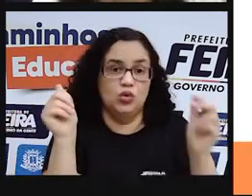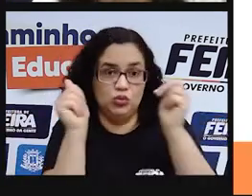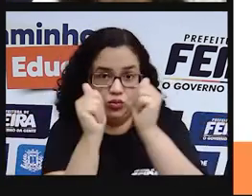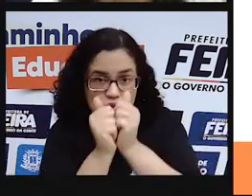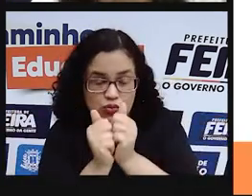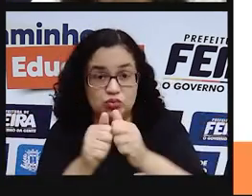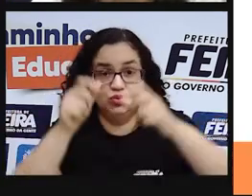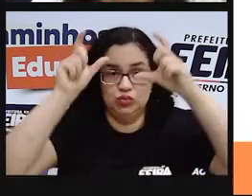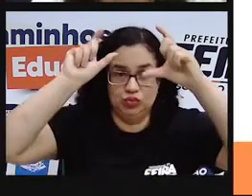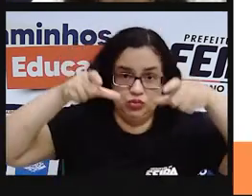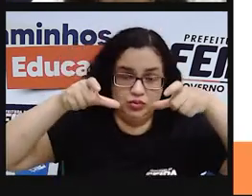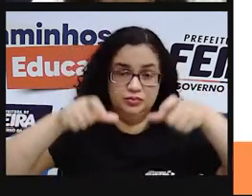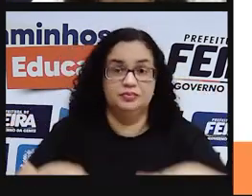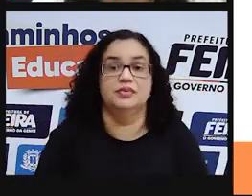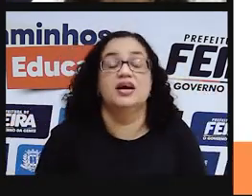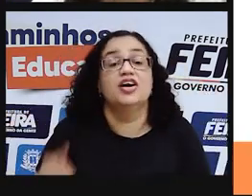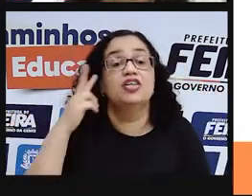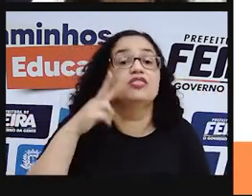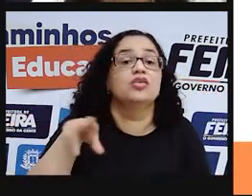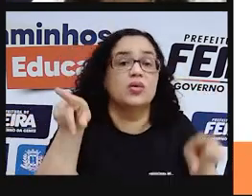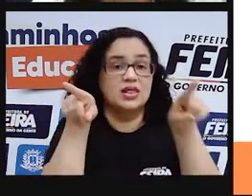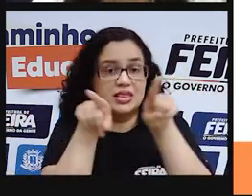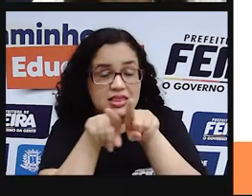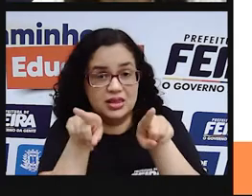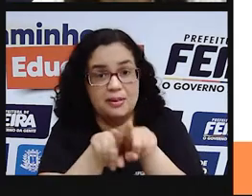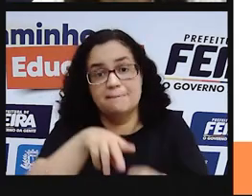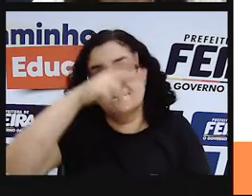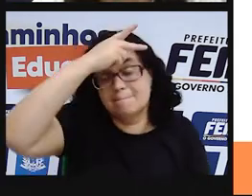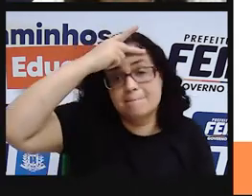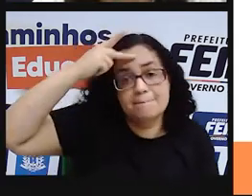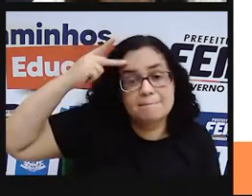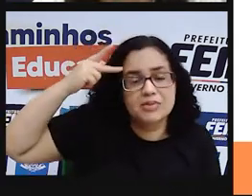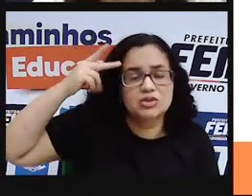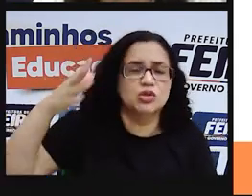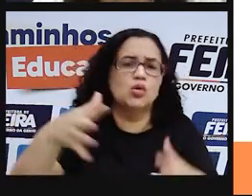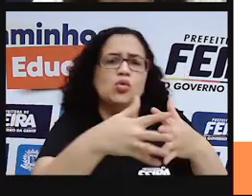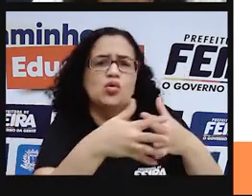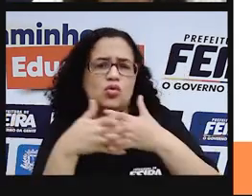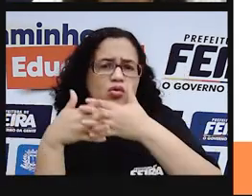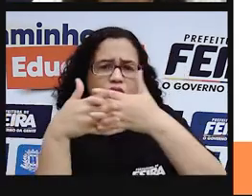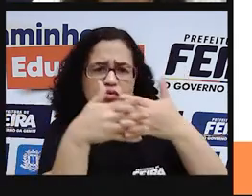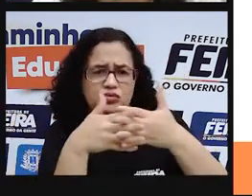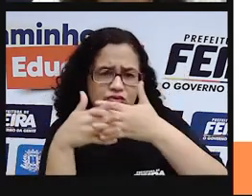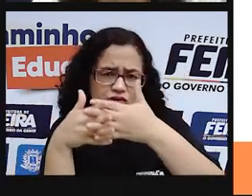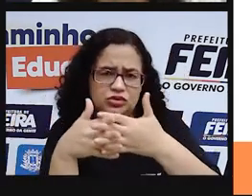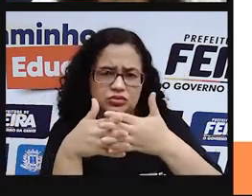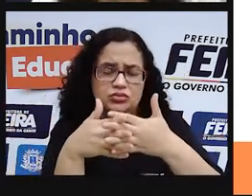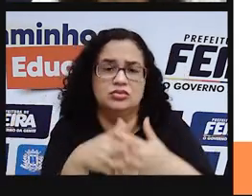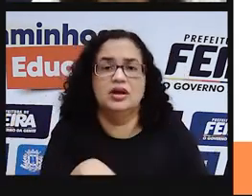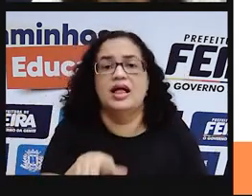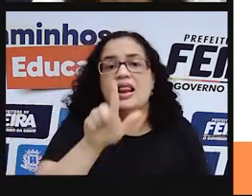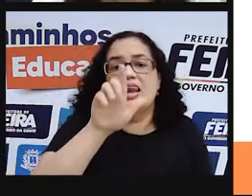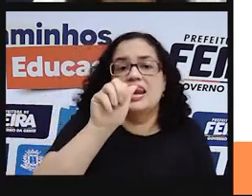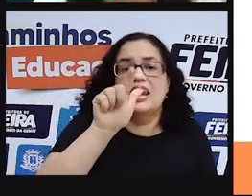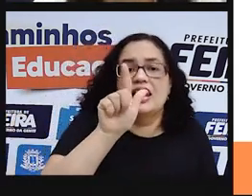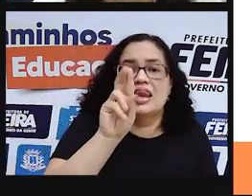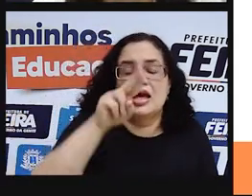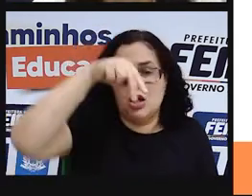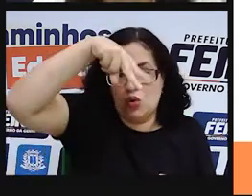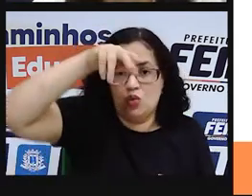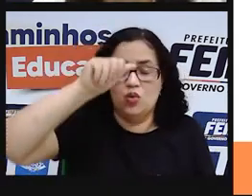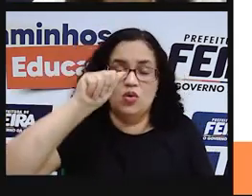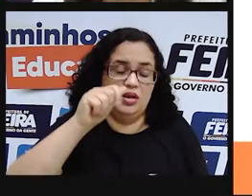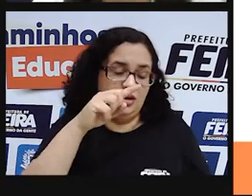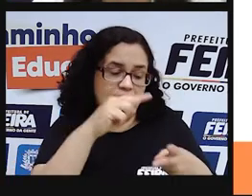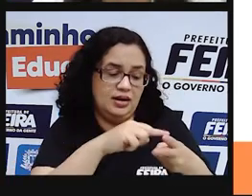nesse local e a gente viu também que as pessoas costumam confundir Lago Lagoa e Laguna e achar